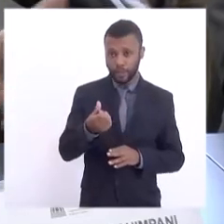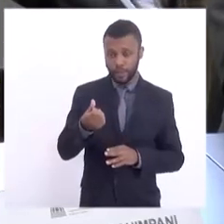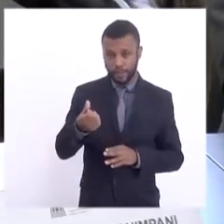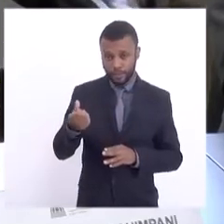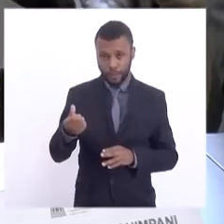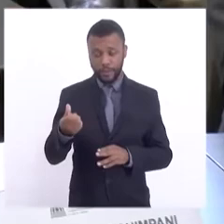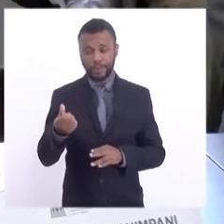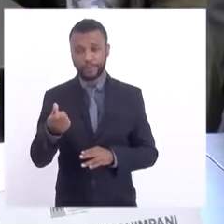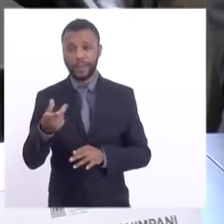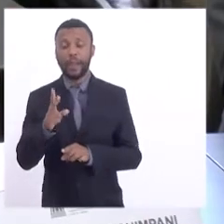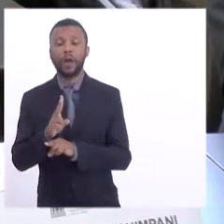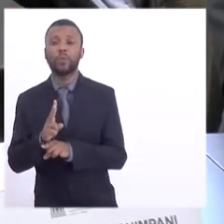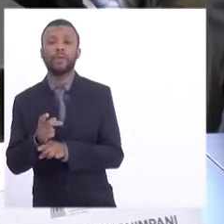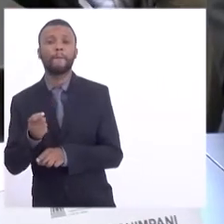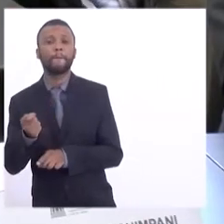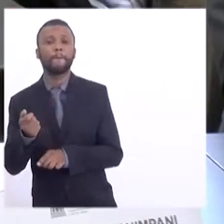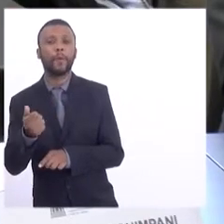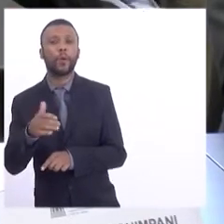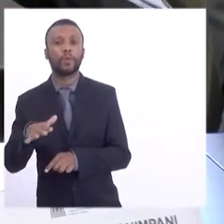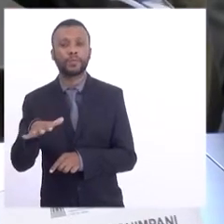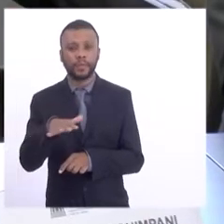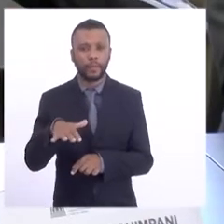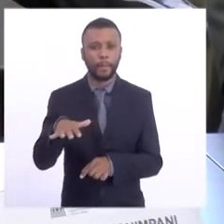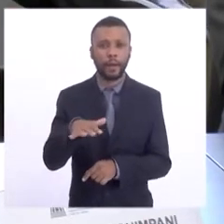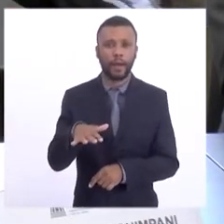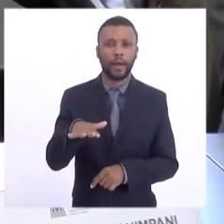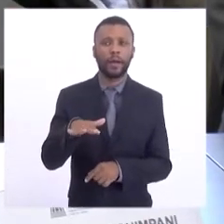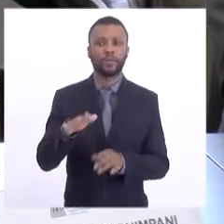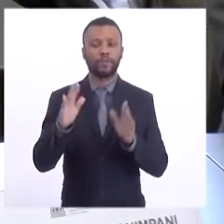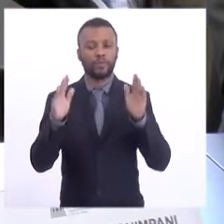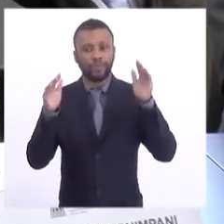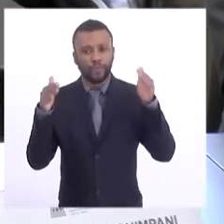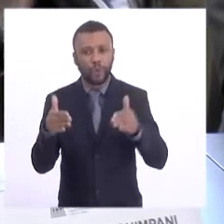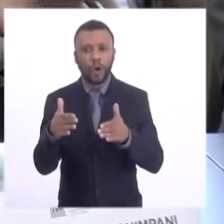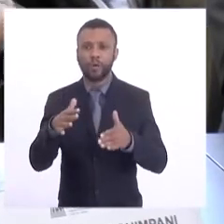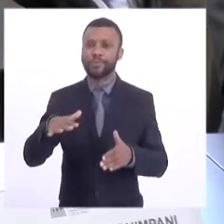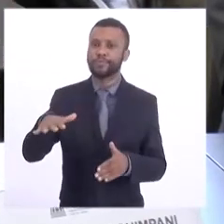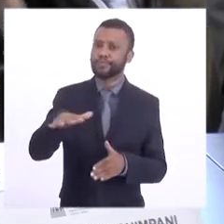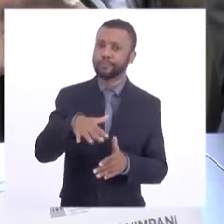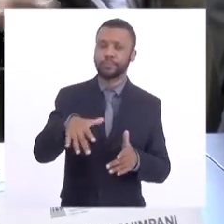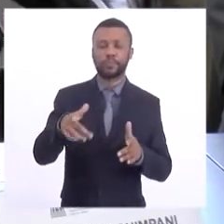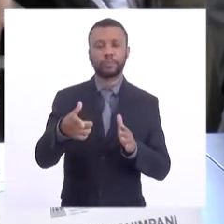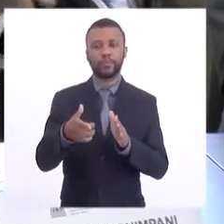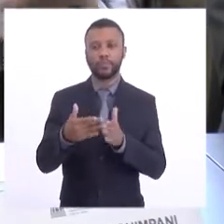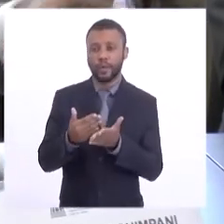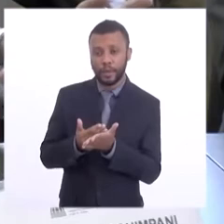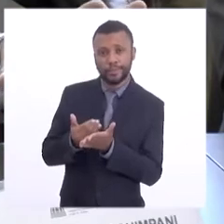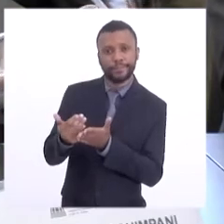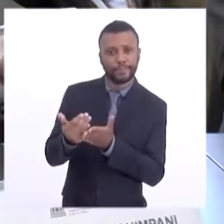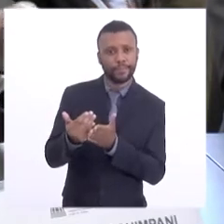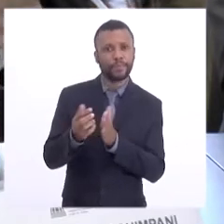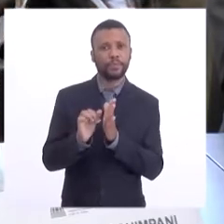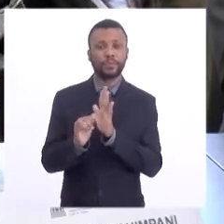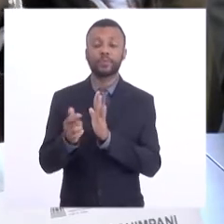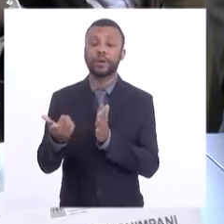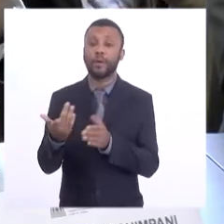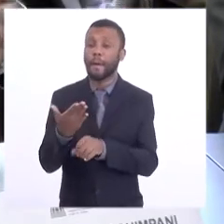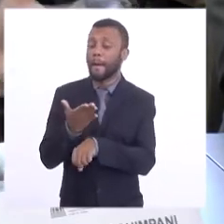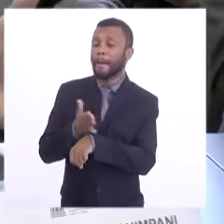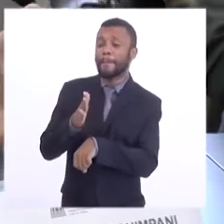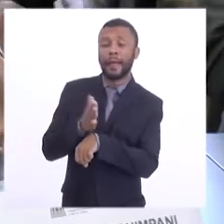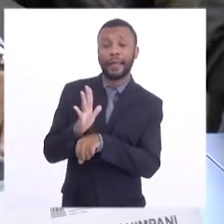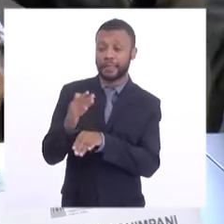pouco dessa parte e ela cuida mais da licitação a partir do lançamento do edital então não existia muito uma praxe